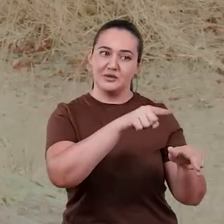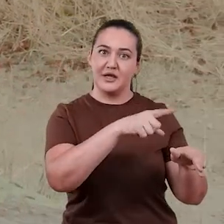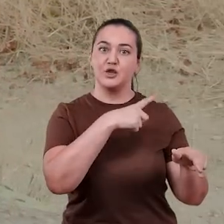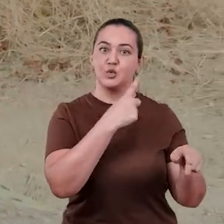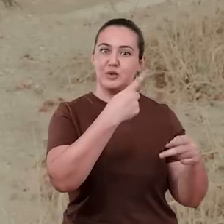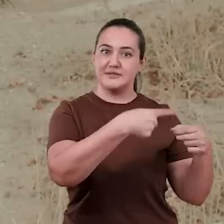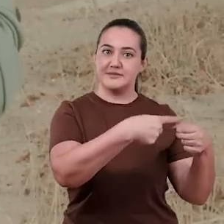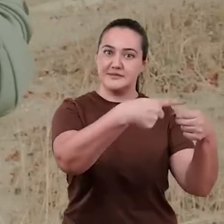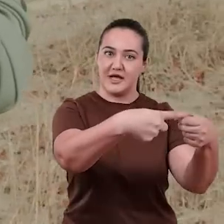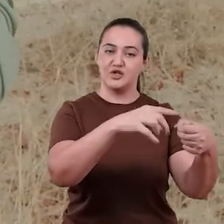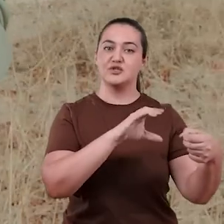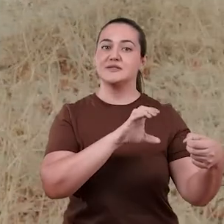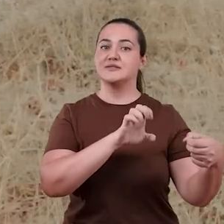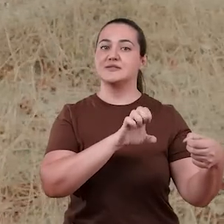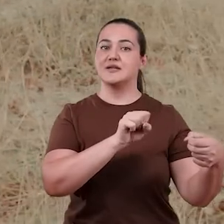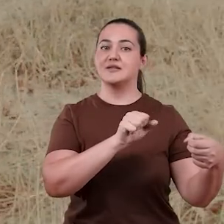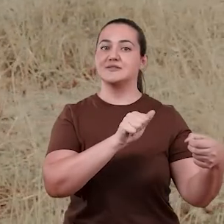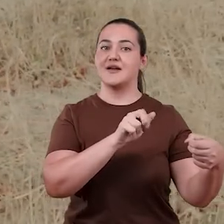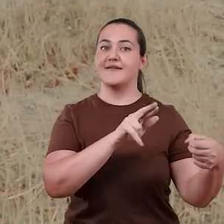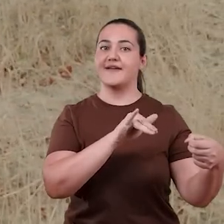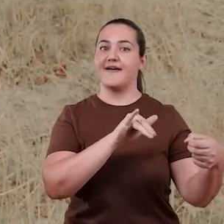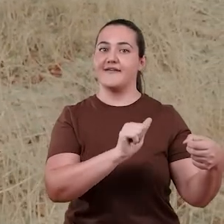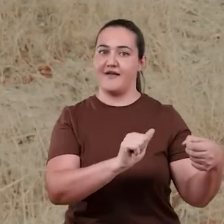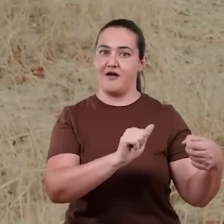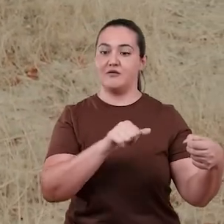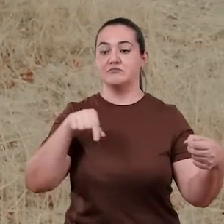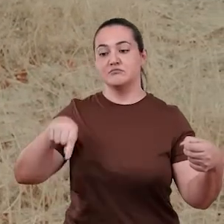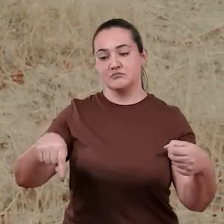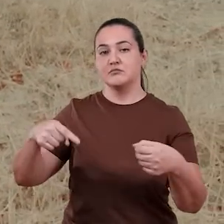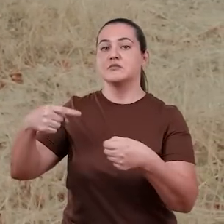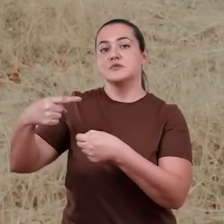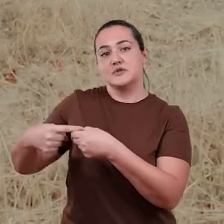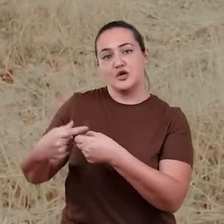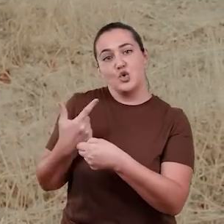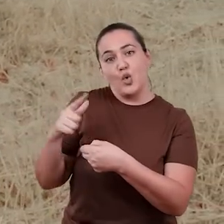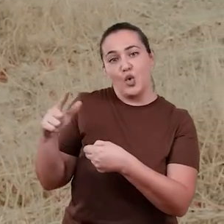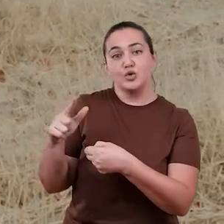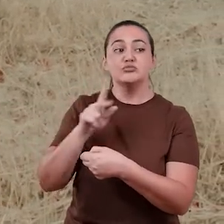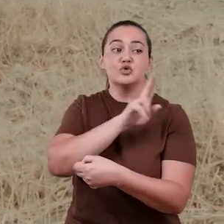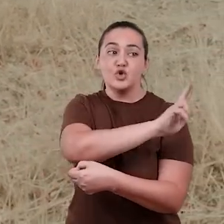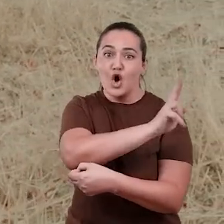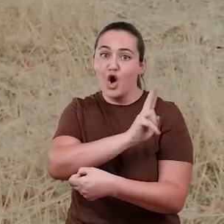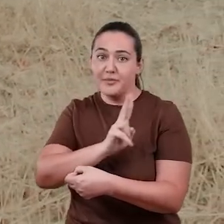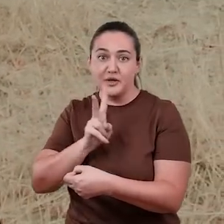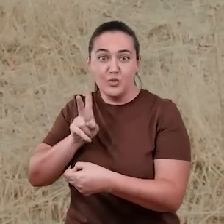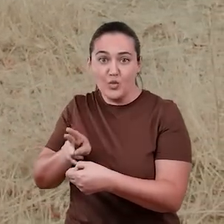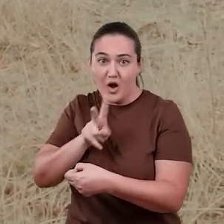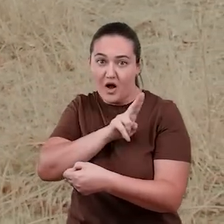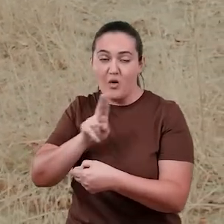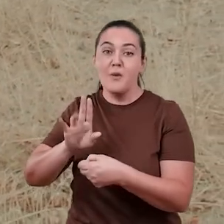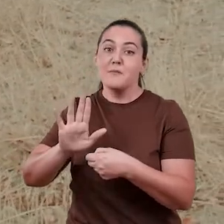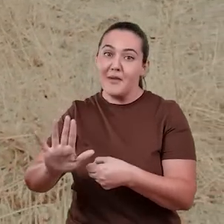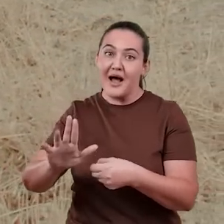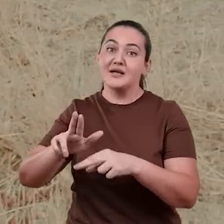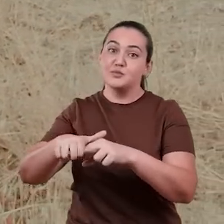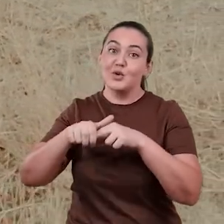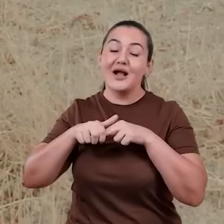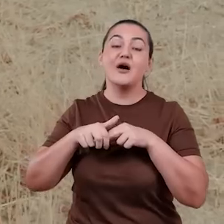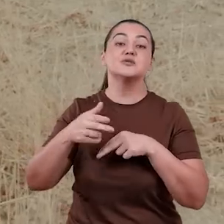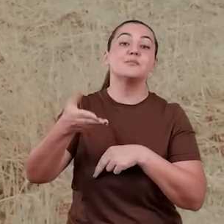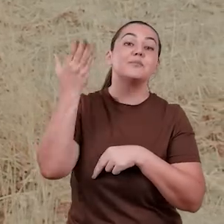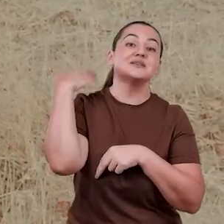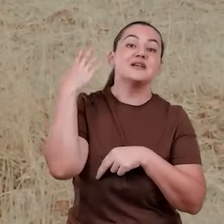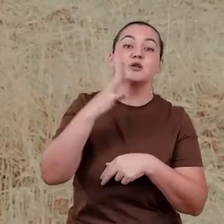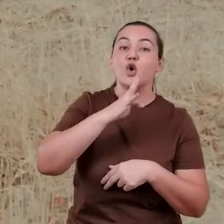Cesareia Marítima. Como havia vários Césares, não é incomum encontrarmos cidades em homenagem aos imperadores